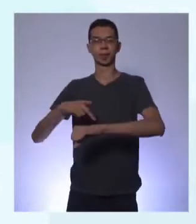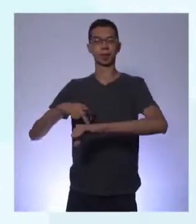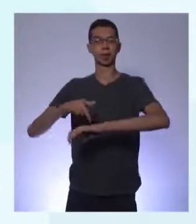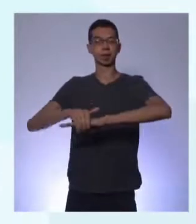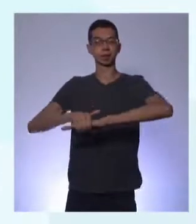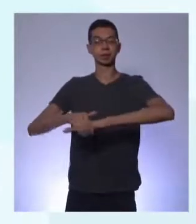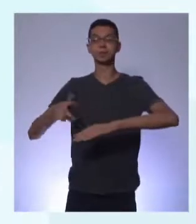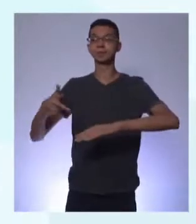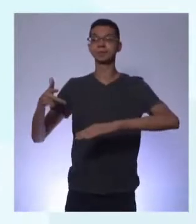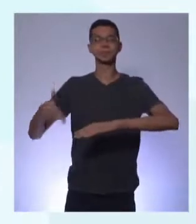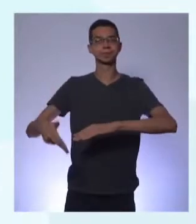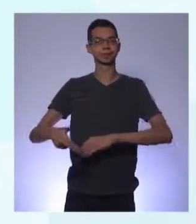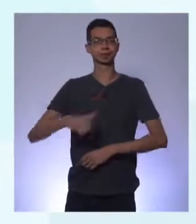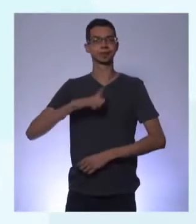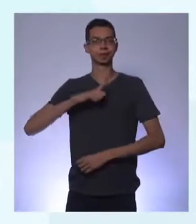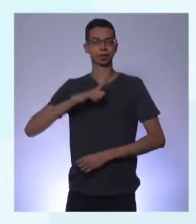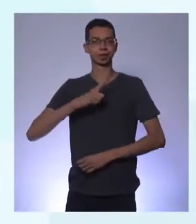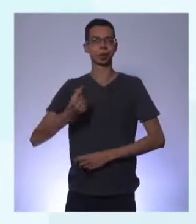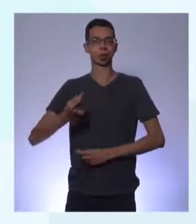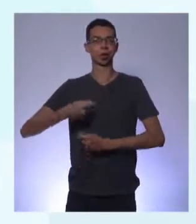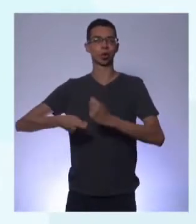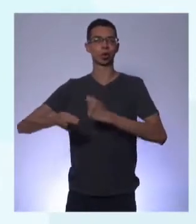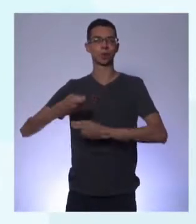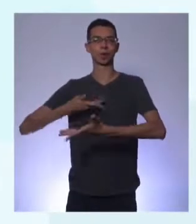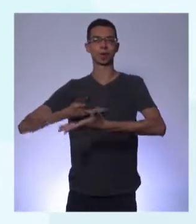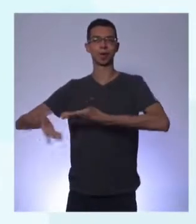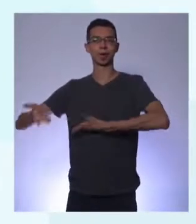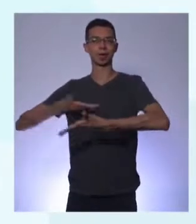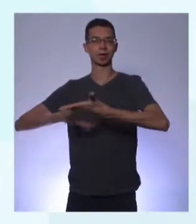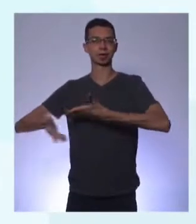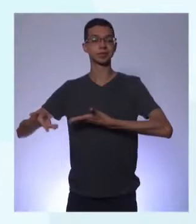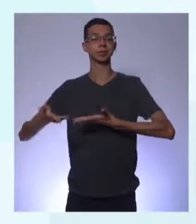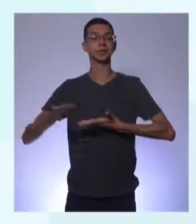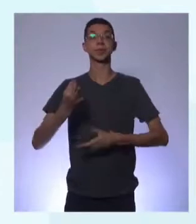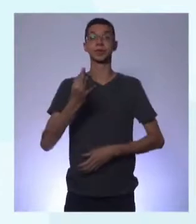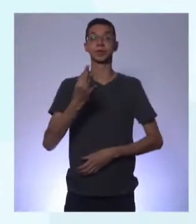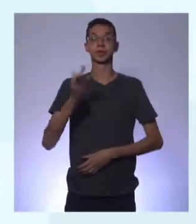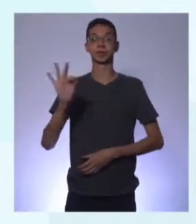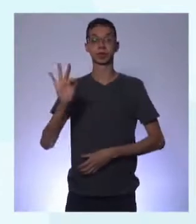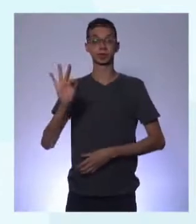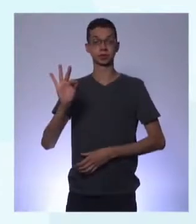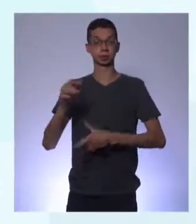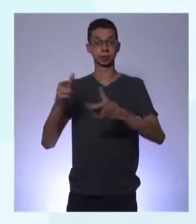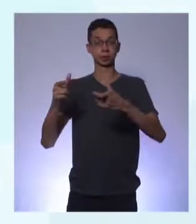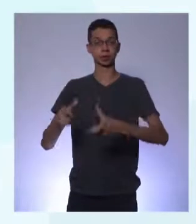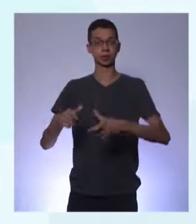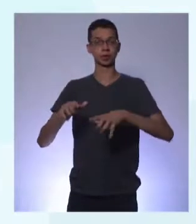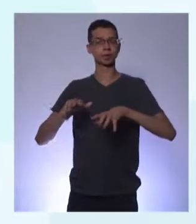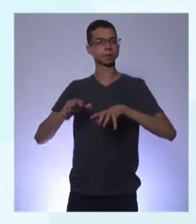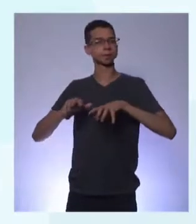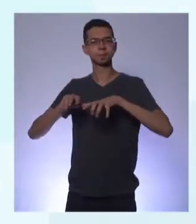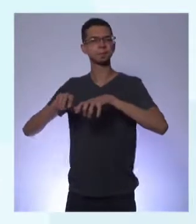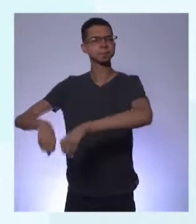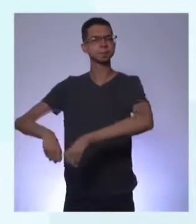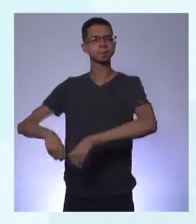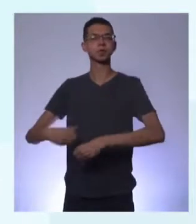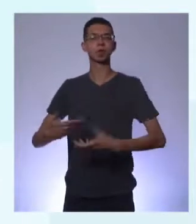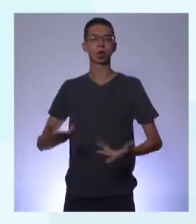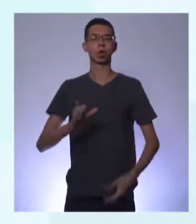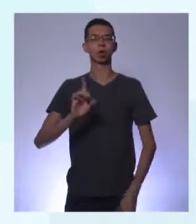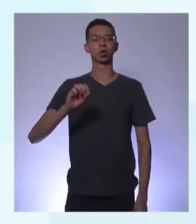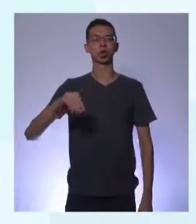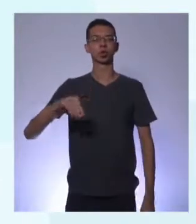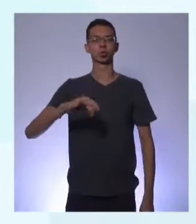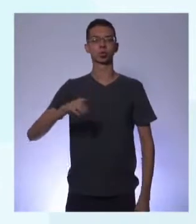com a Inglaterra. E diante da iminente invasão francesa, Dom João VI, sua família e